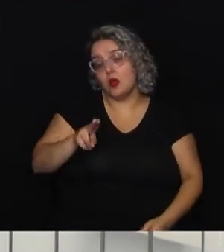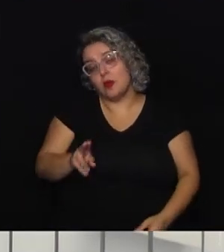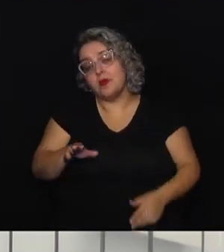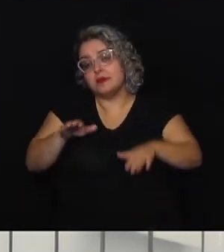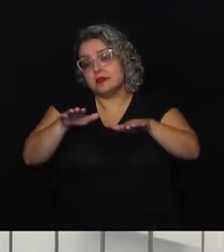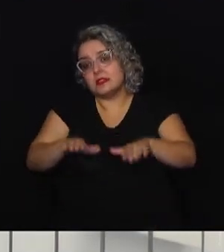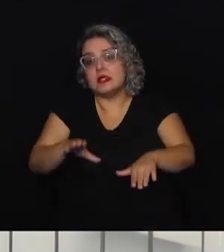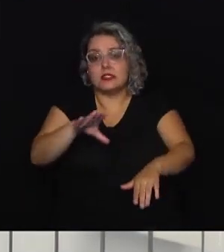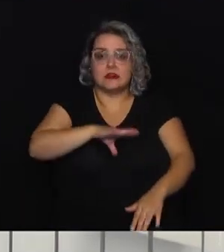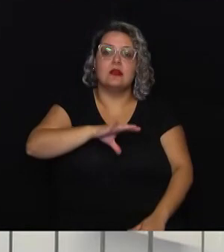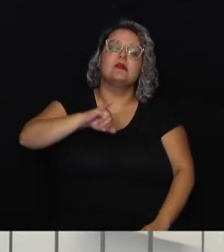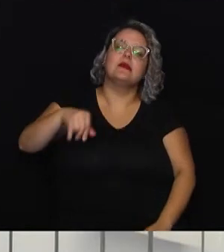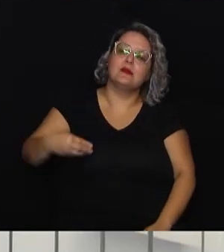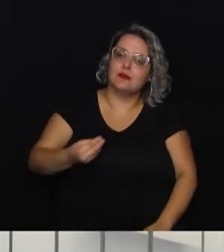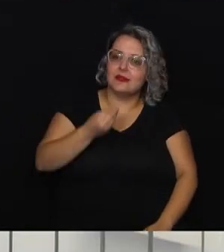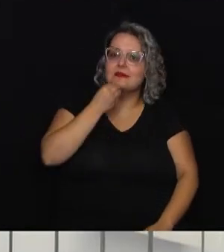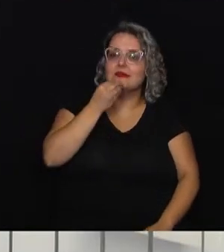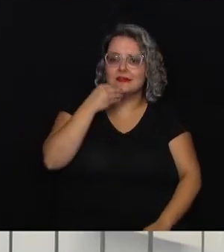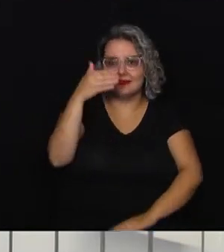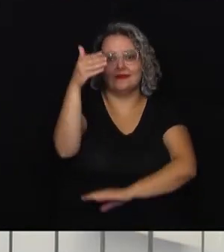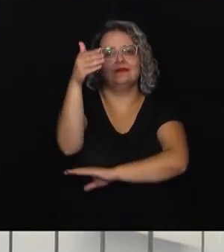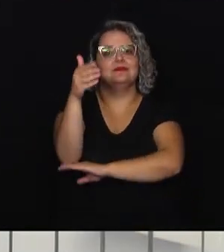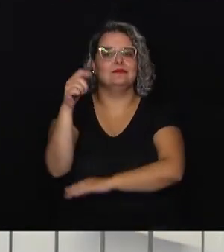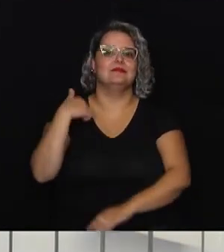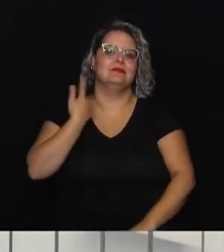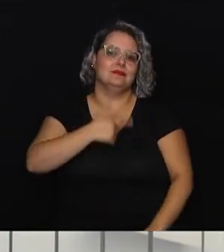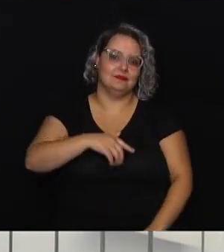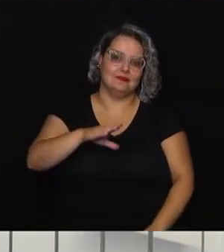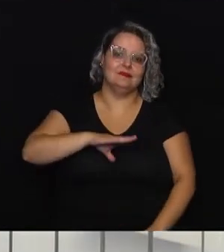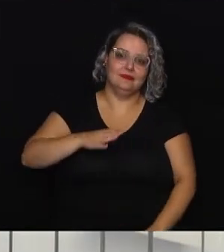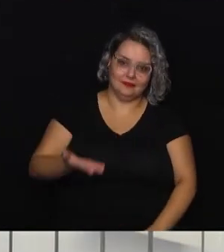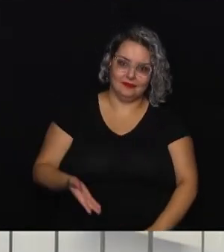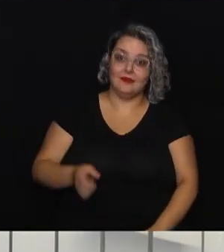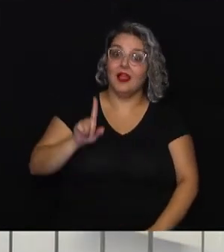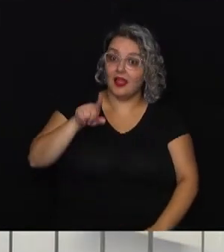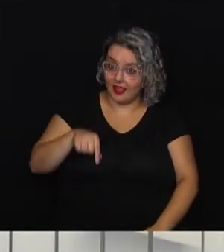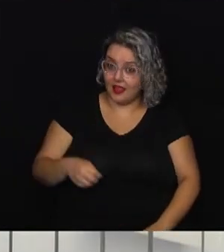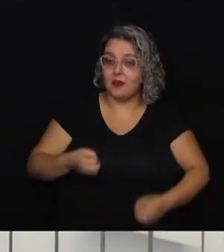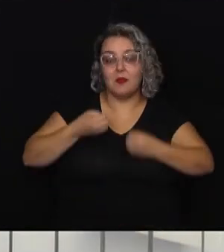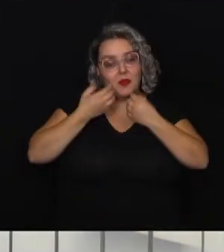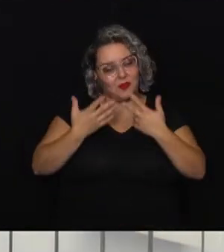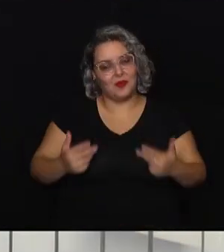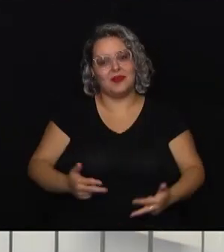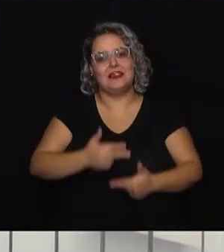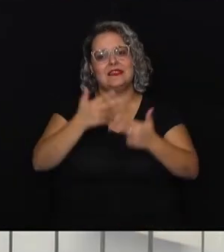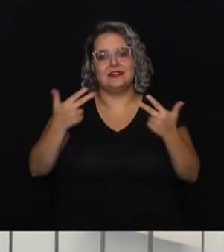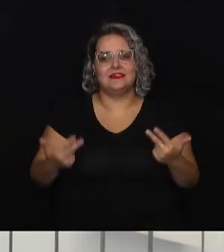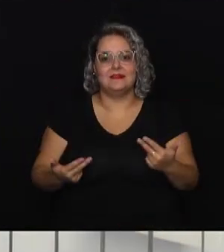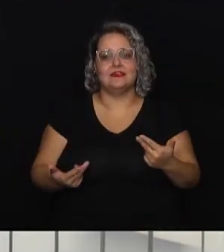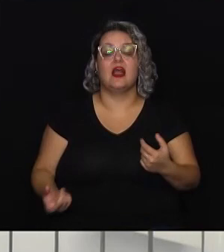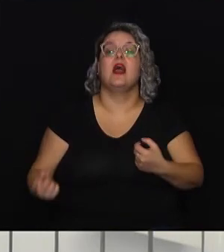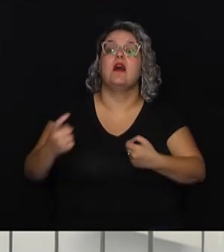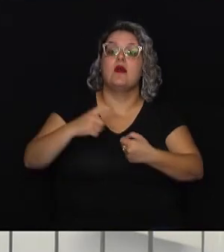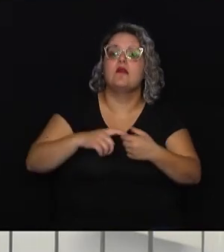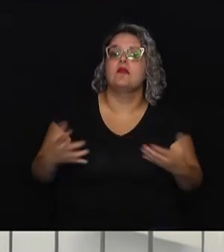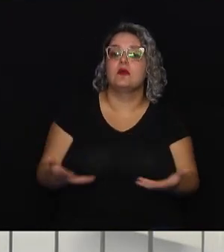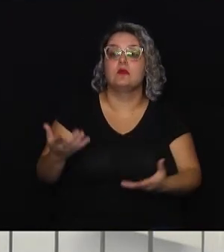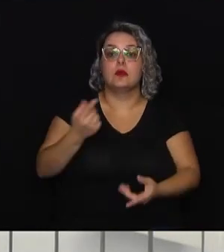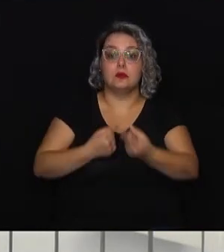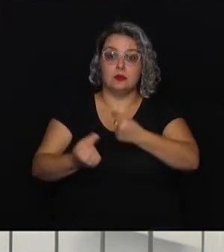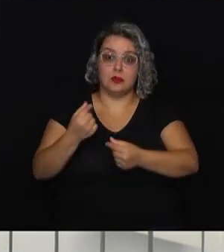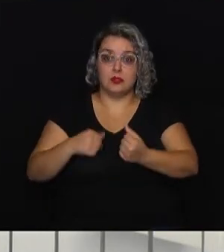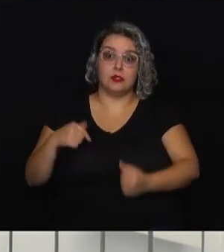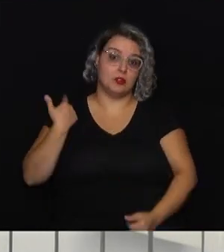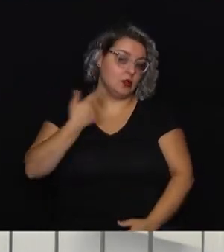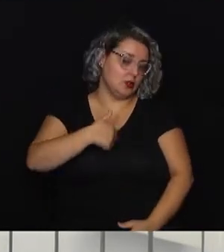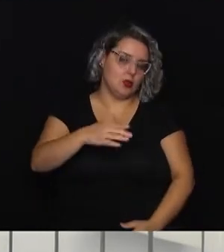cidade, mas aproveitam os hotéis da nossa cidade. Então é uma boa notícia, então, o reaquecimento da economia da nossa